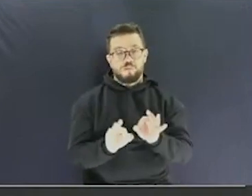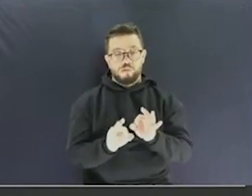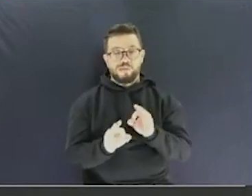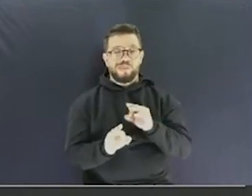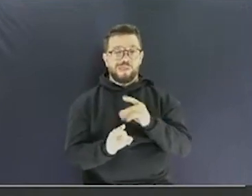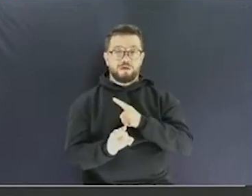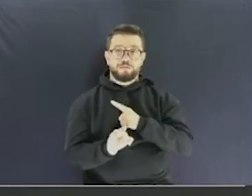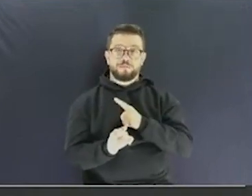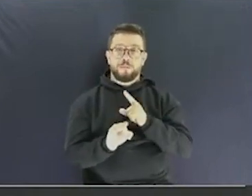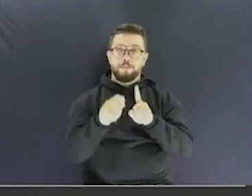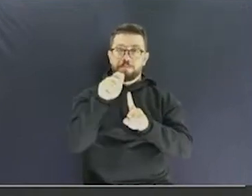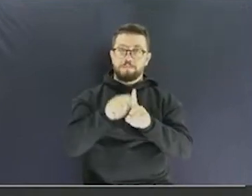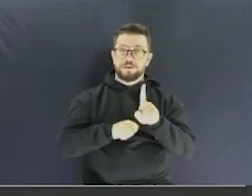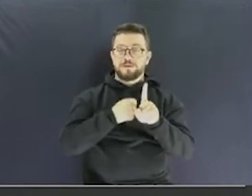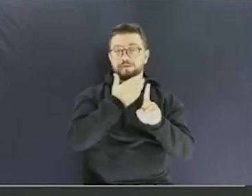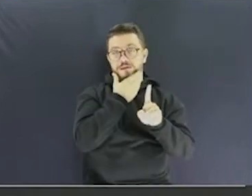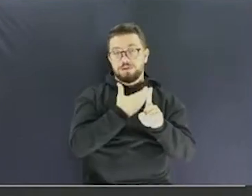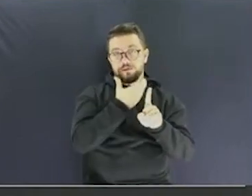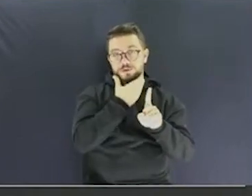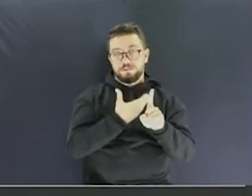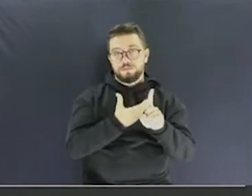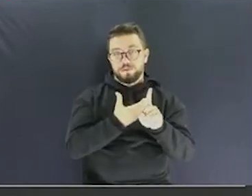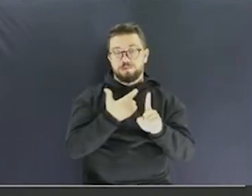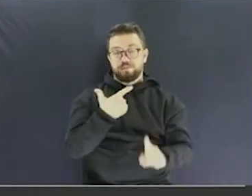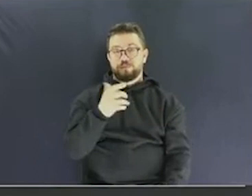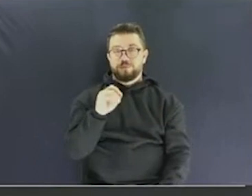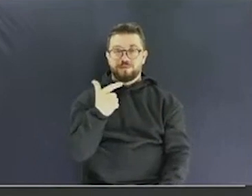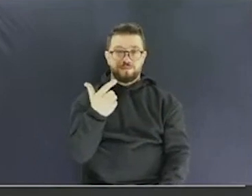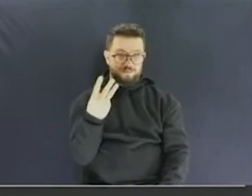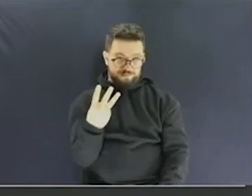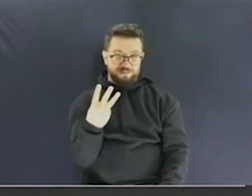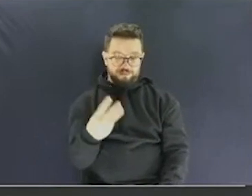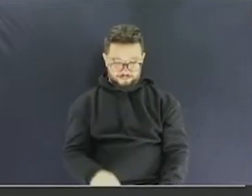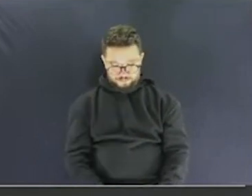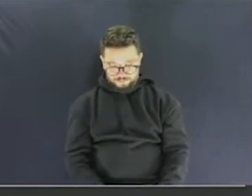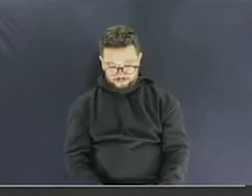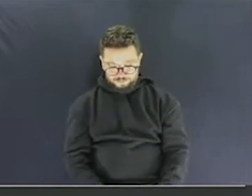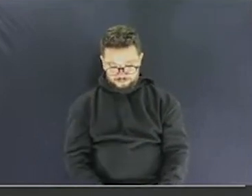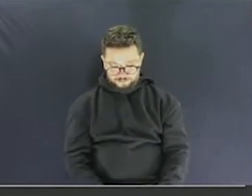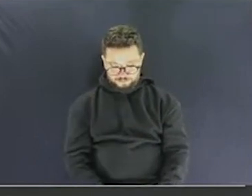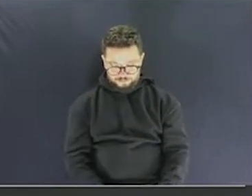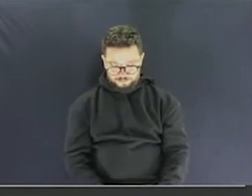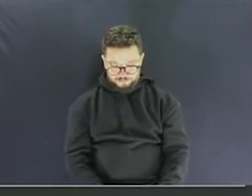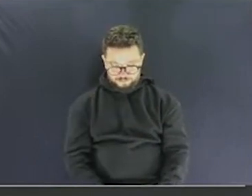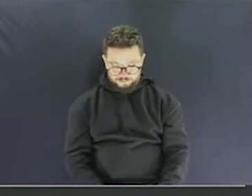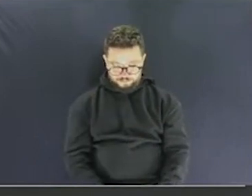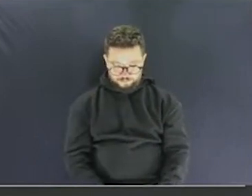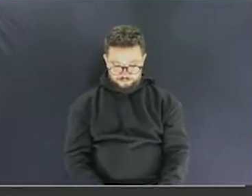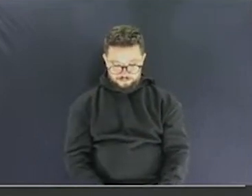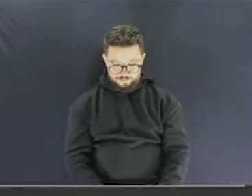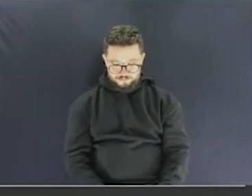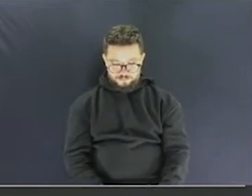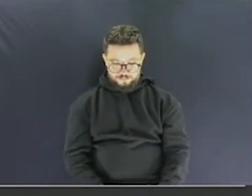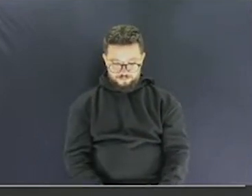isso que aqui ainda o percentual está abaixo. 160 mil atendimentos a empreendedores e empresas. A gente tem um número já 3 vezes